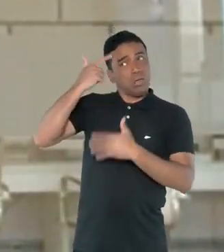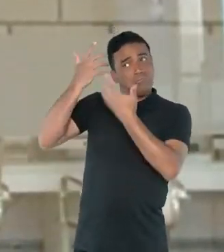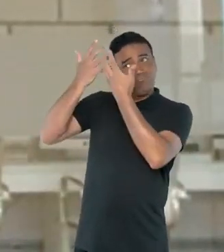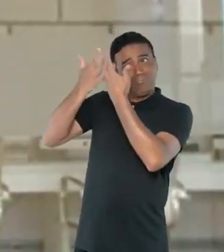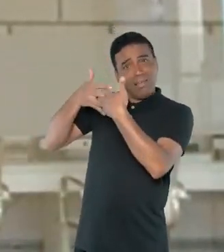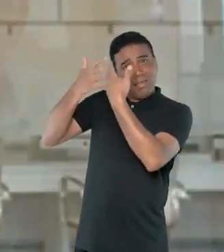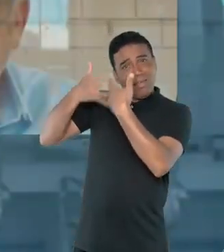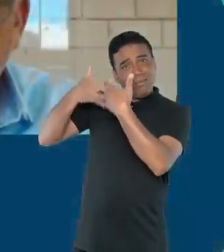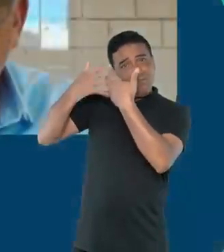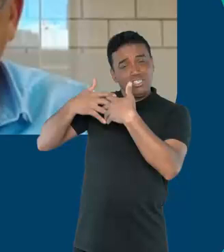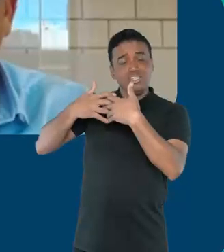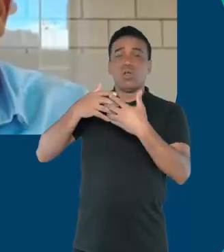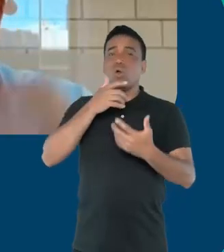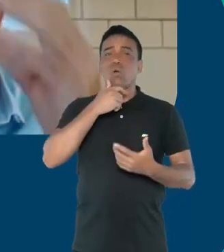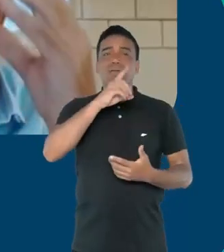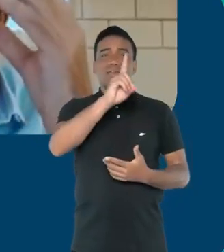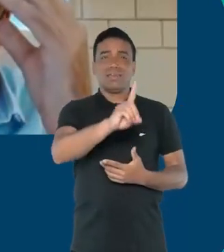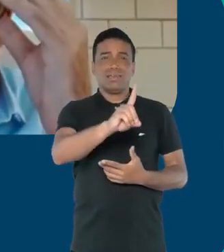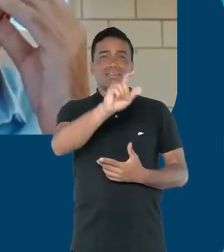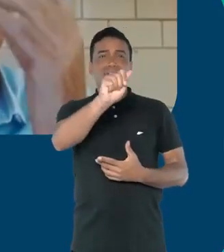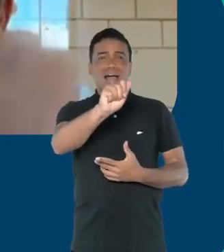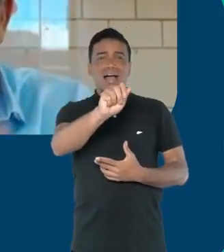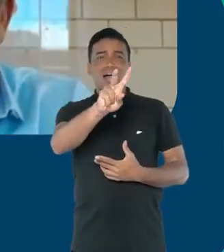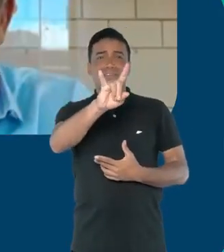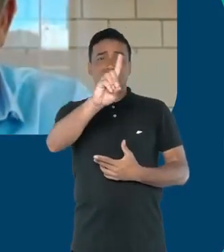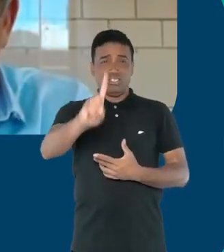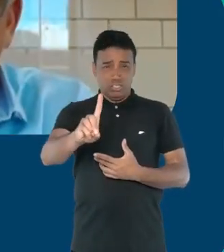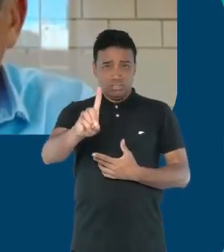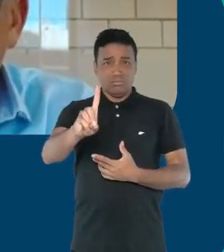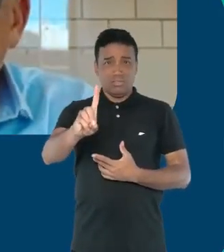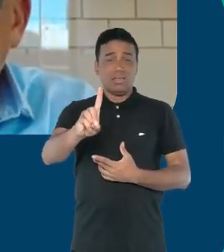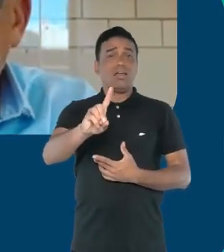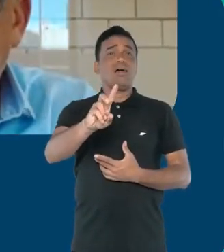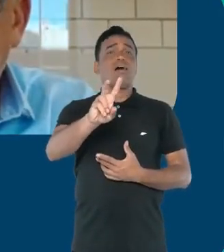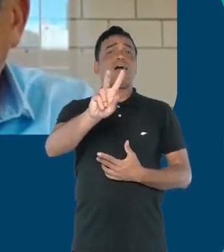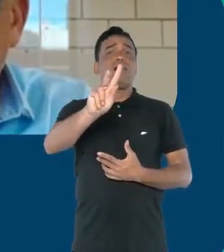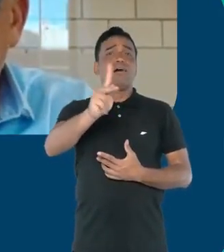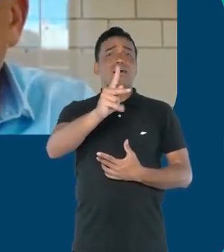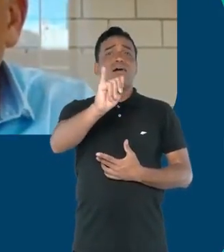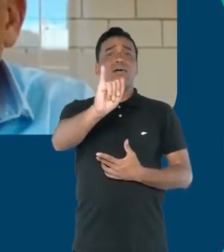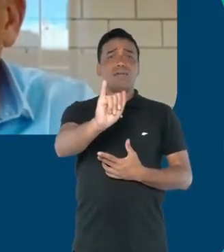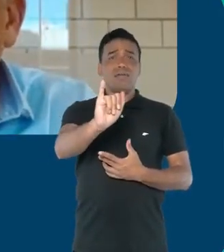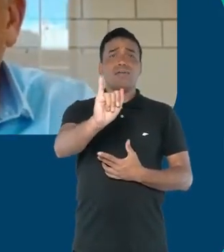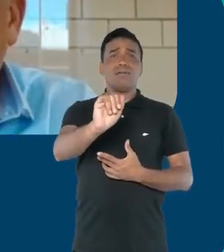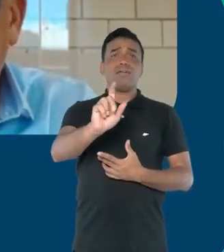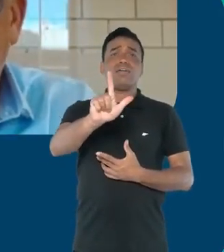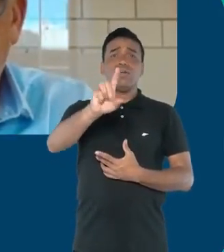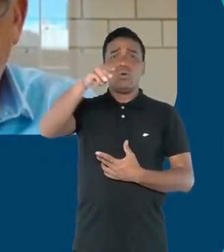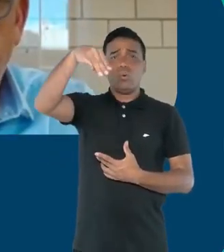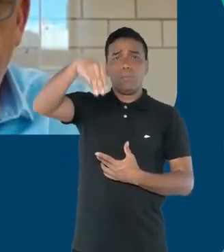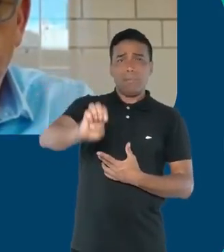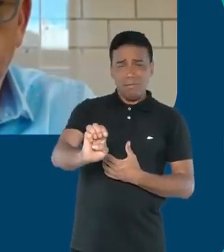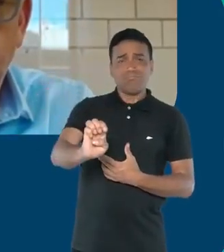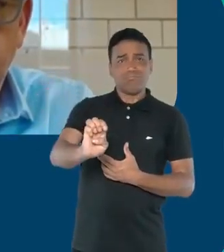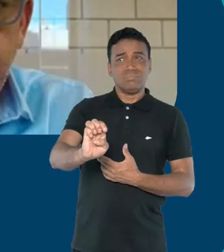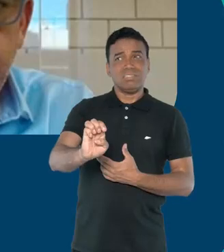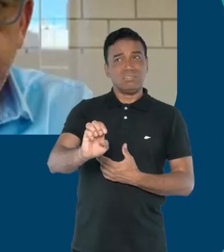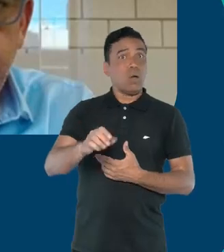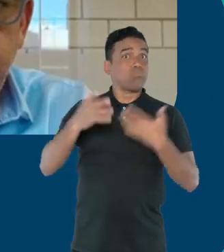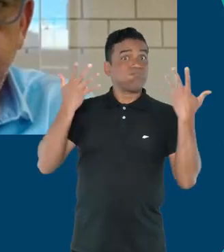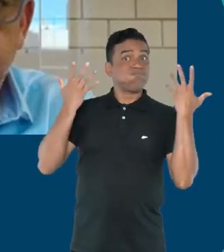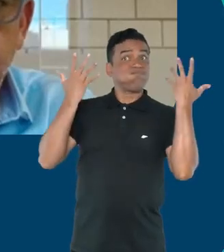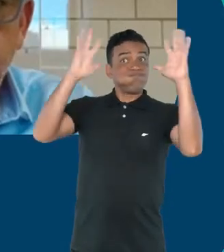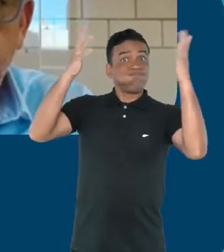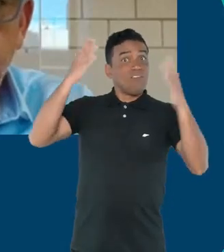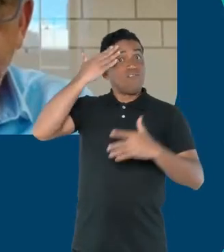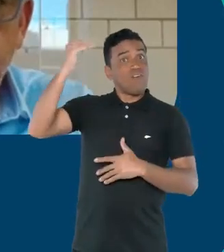obra do David Hume, desse filósofo que é tão conhecido, que é tão celebrado nos últimos séculos, você traz